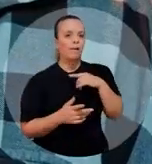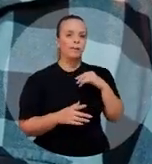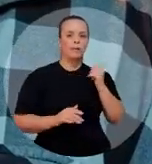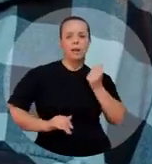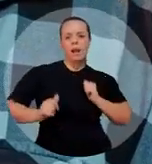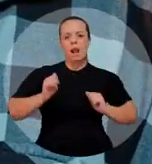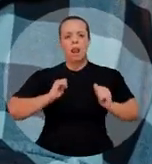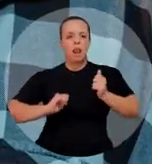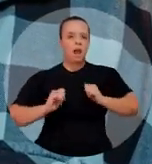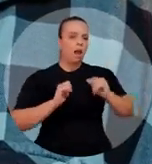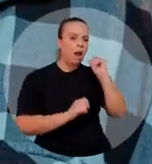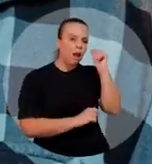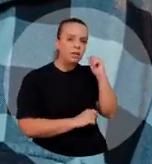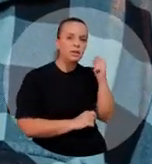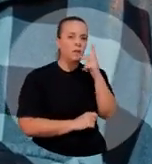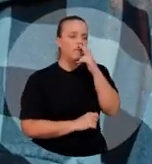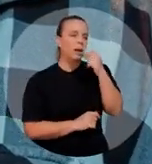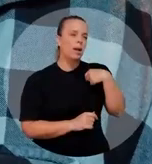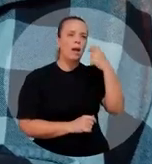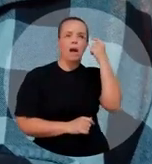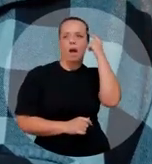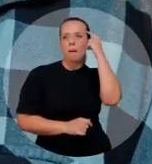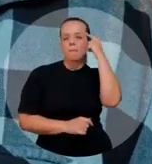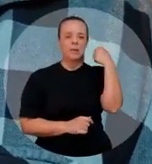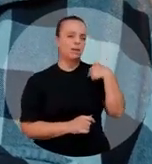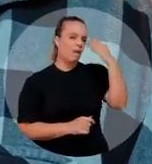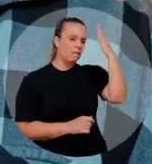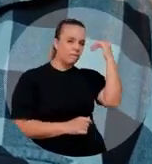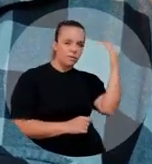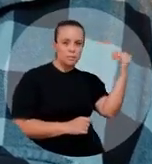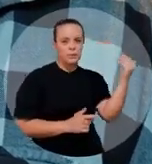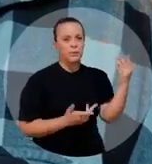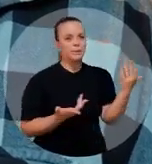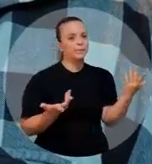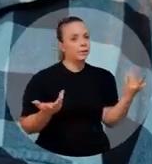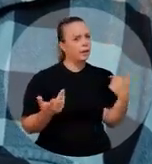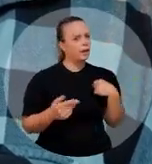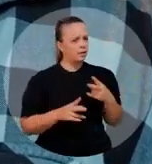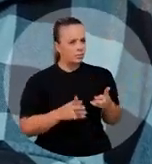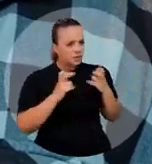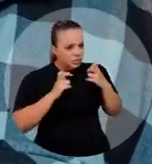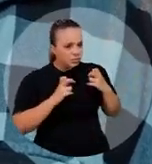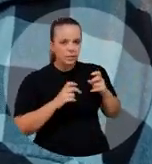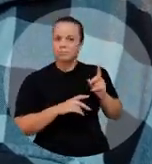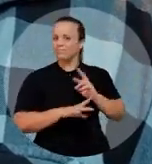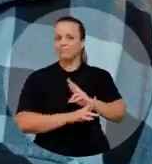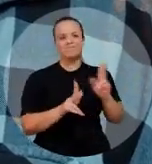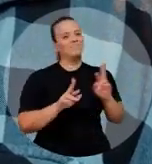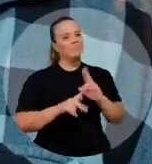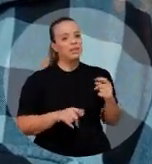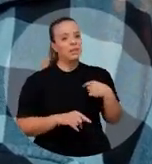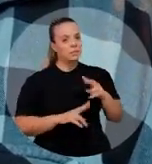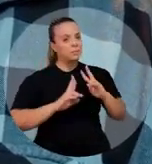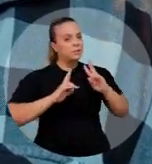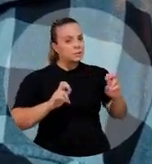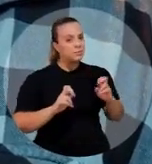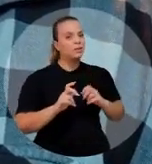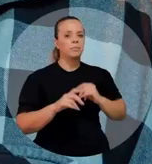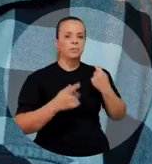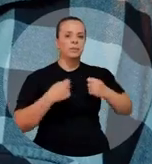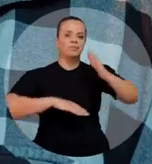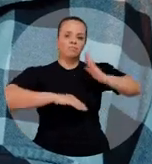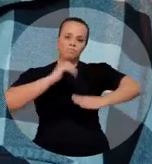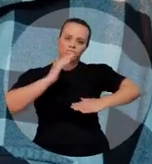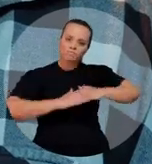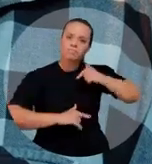rebelde, artista, isso sobe um pouco pra cabeça e, assim, eu vi que não é por aí, eu vi que vai pelo lado